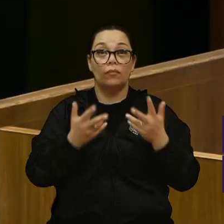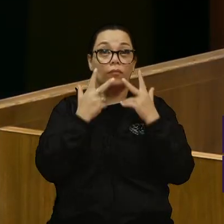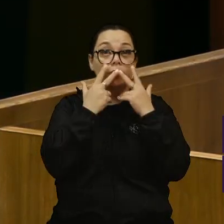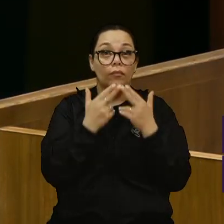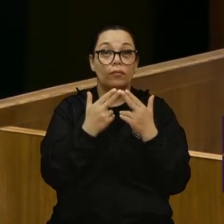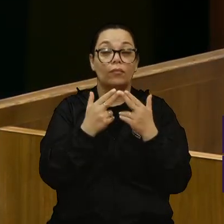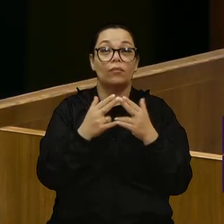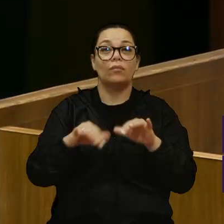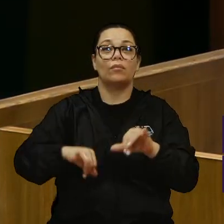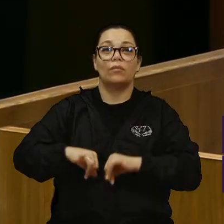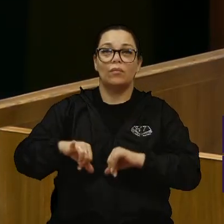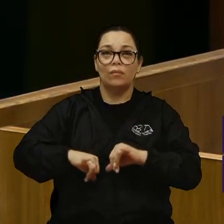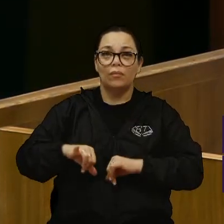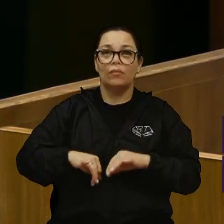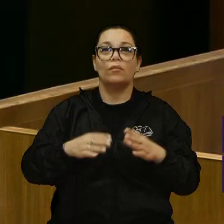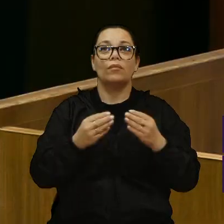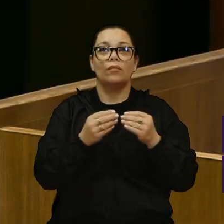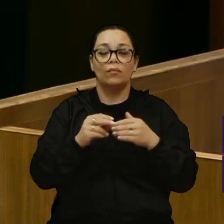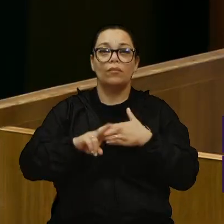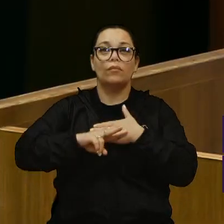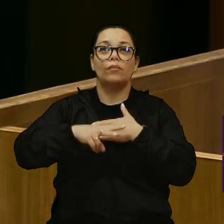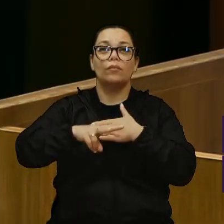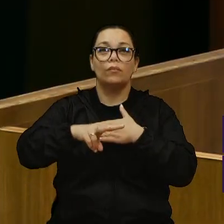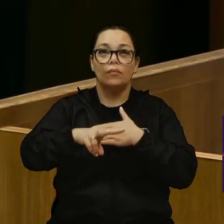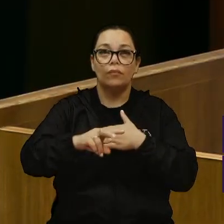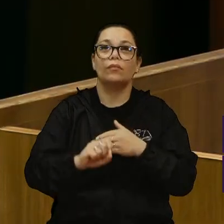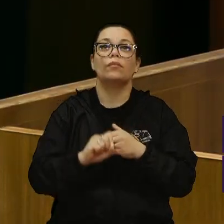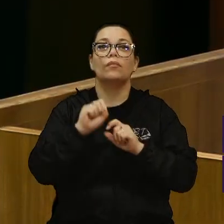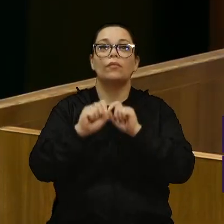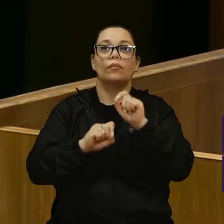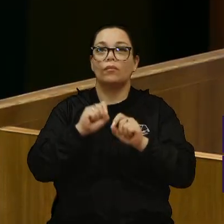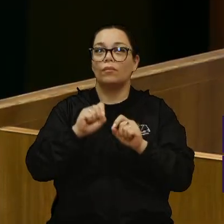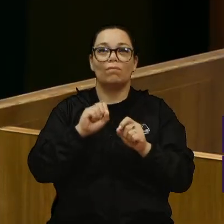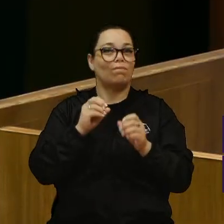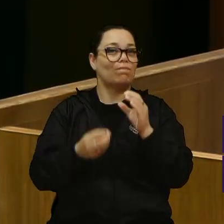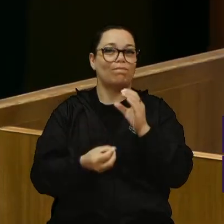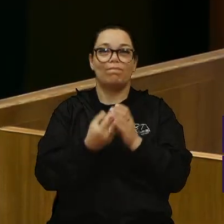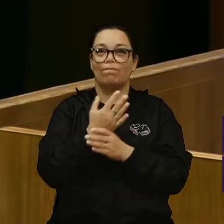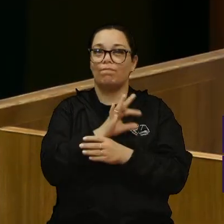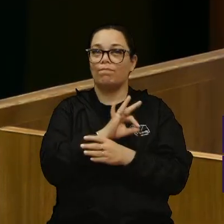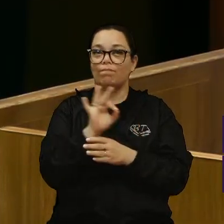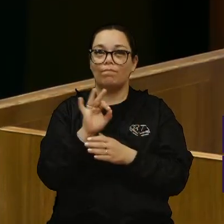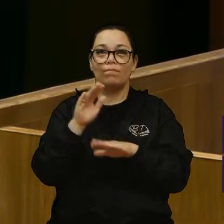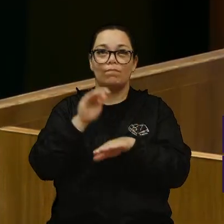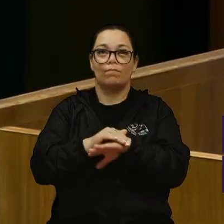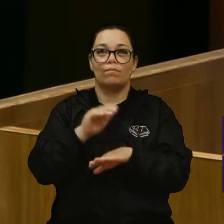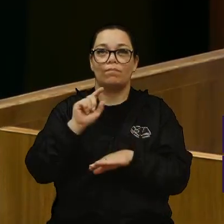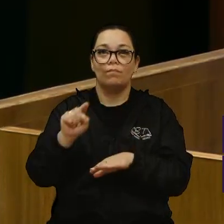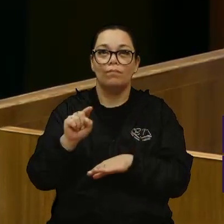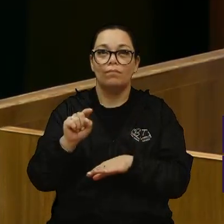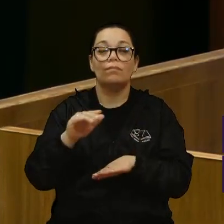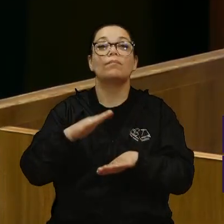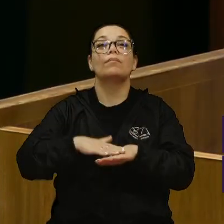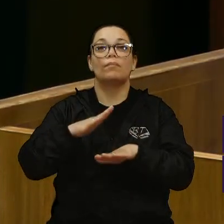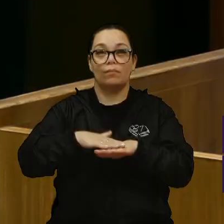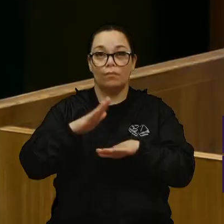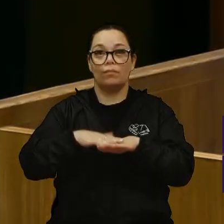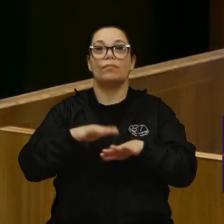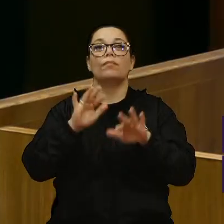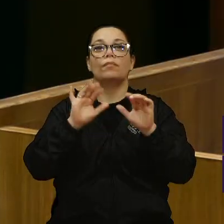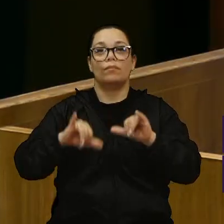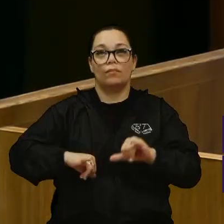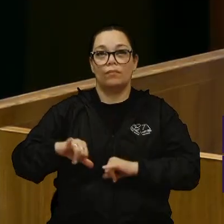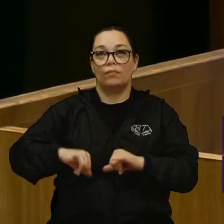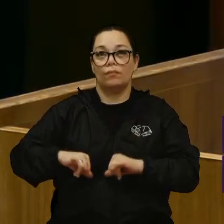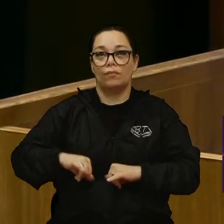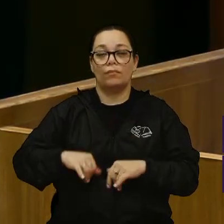têm sofrido na pele as consequências de algo que não foi produzido por elas, mas são as que mais sofrem.